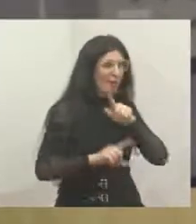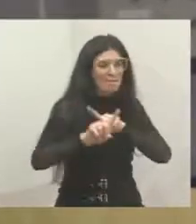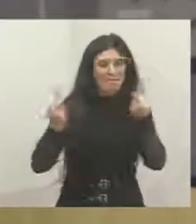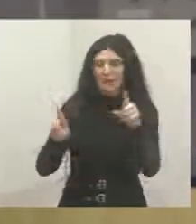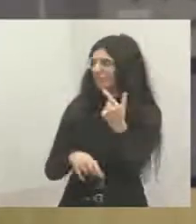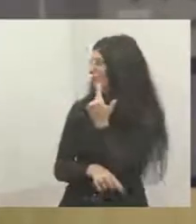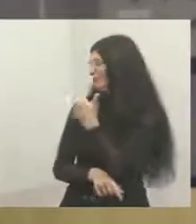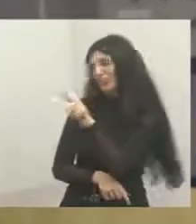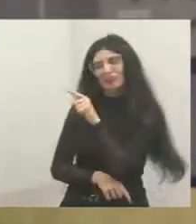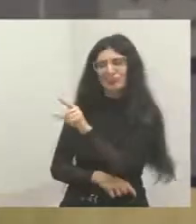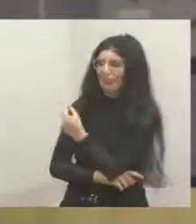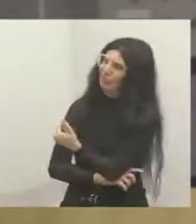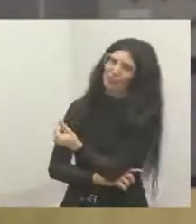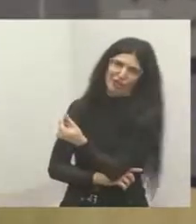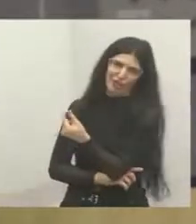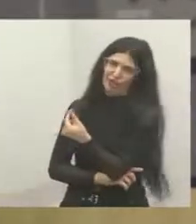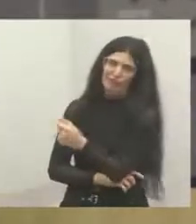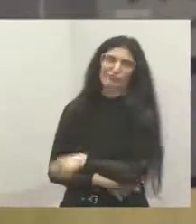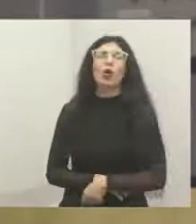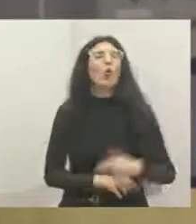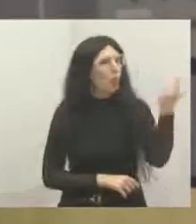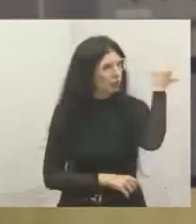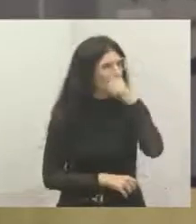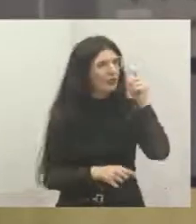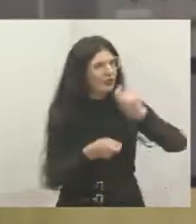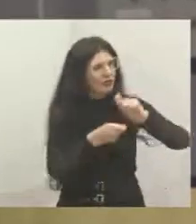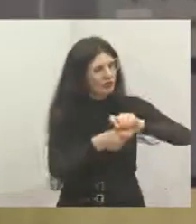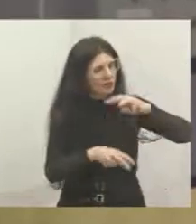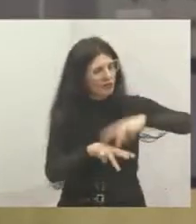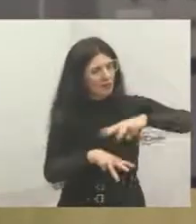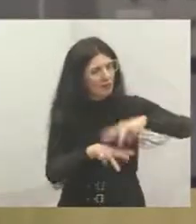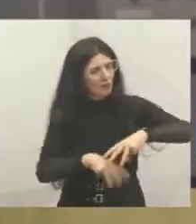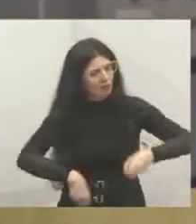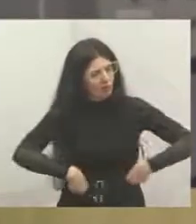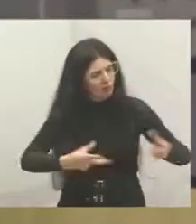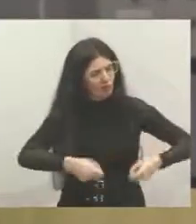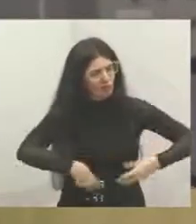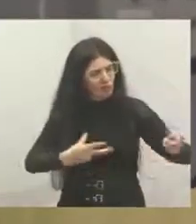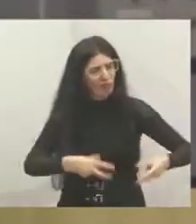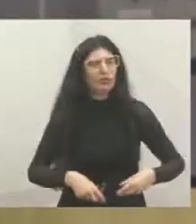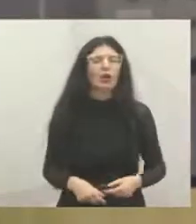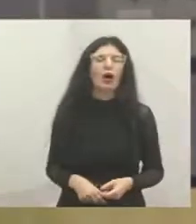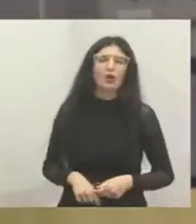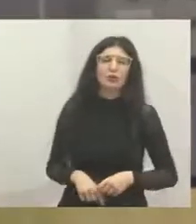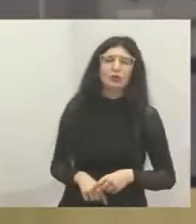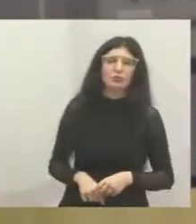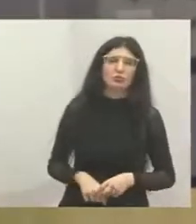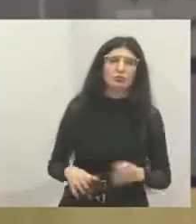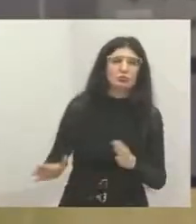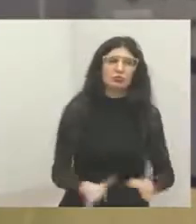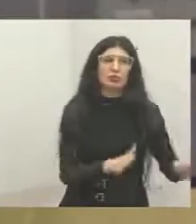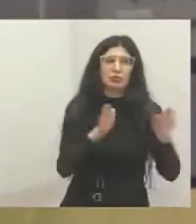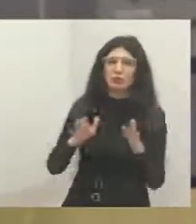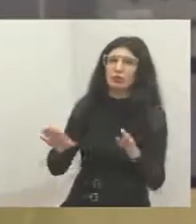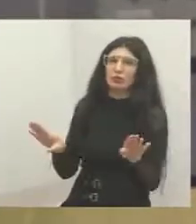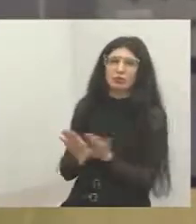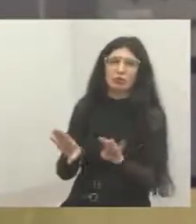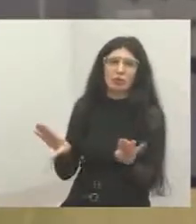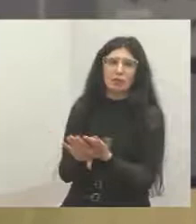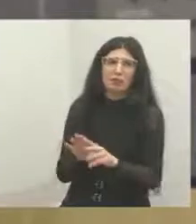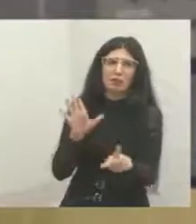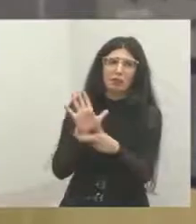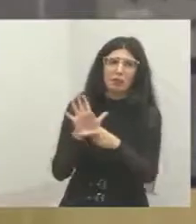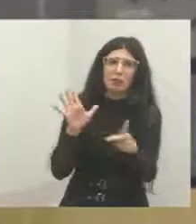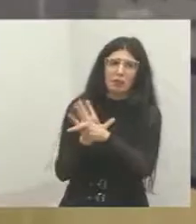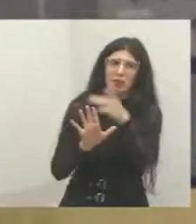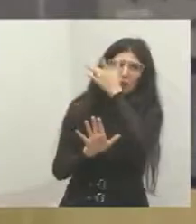se vocês conseguem fazer essa matemática entre o que gasta e essas despesas com esse pessoal que não é contabilizado, não